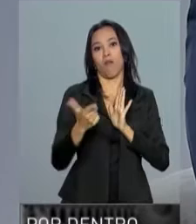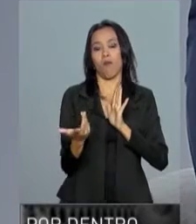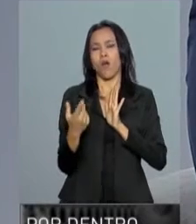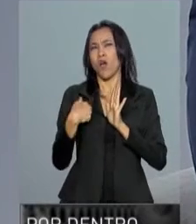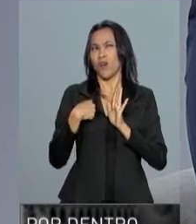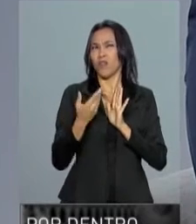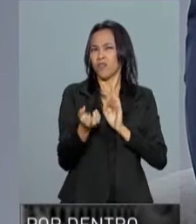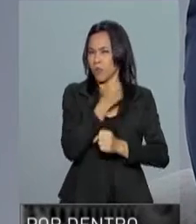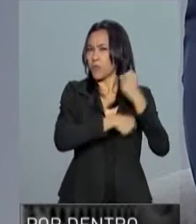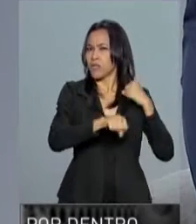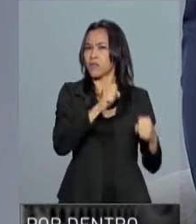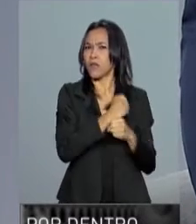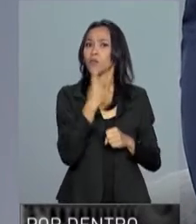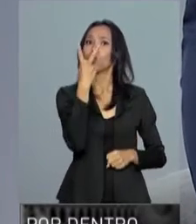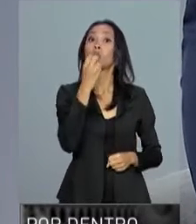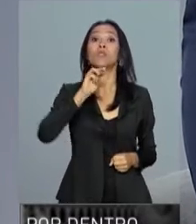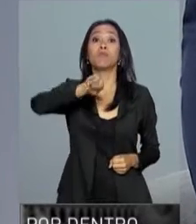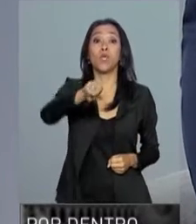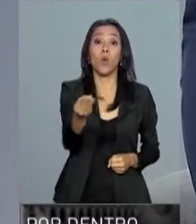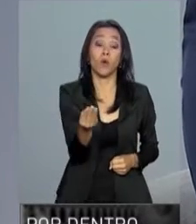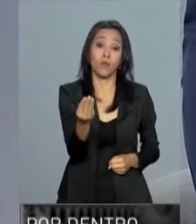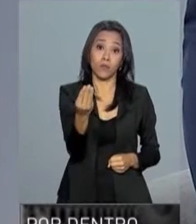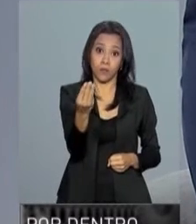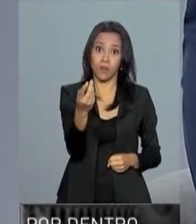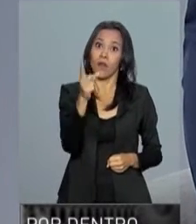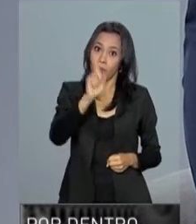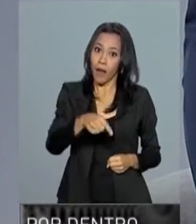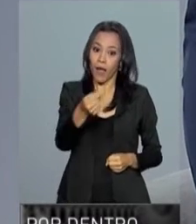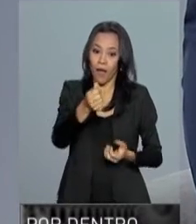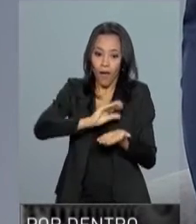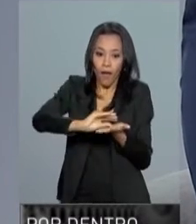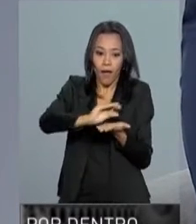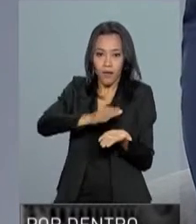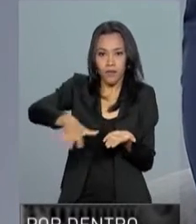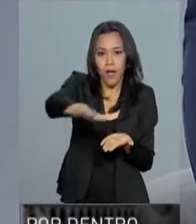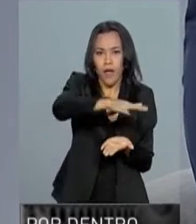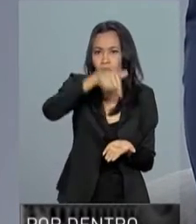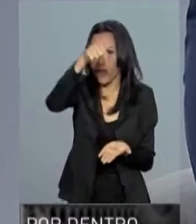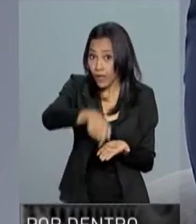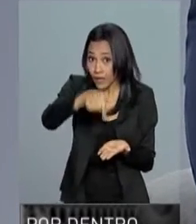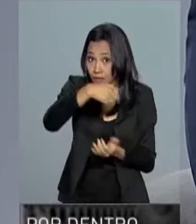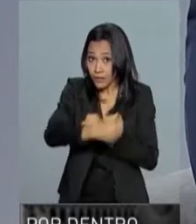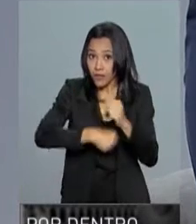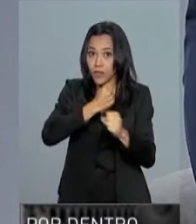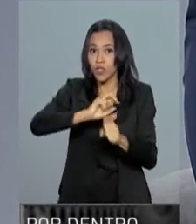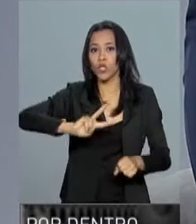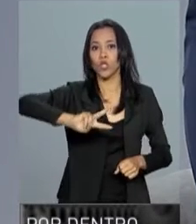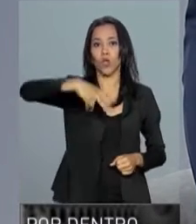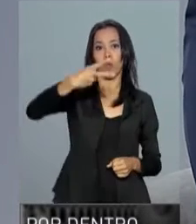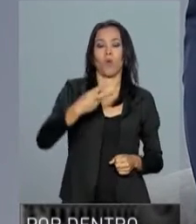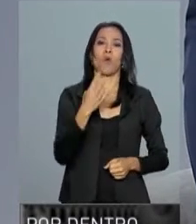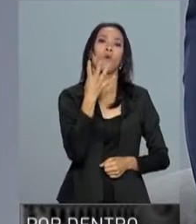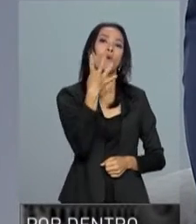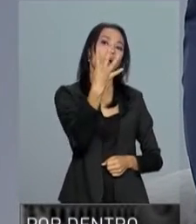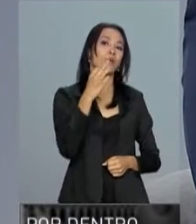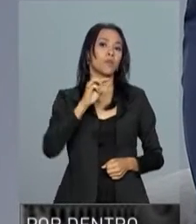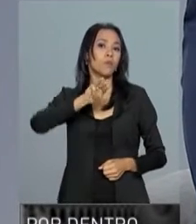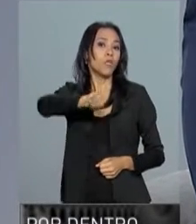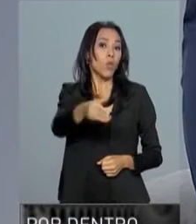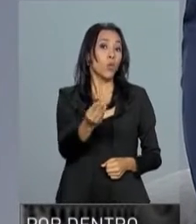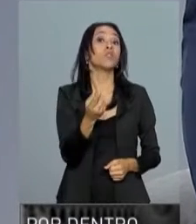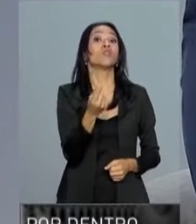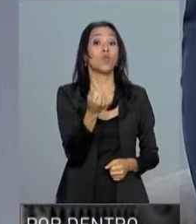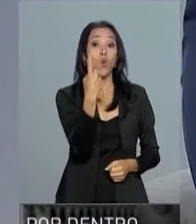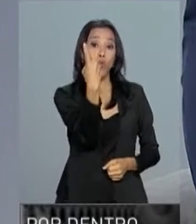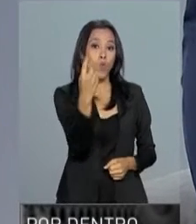dois milhões destinados para projetos ligados à promoção da Igualdade racial esse ano nós dobramos são 4 milhões sendo